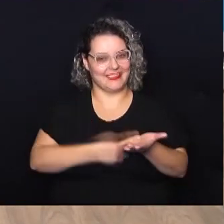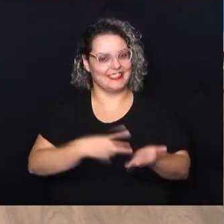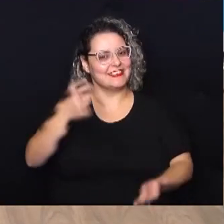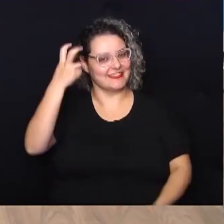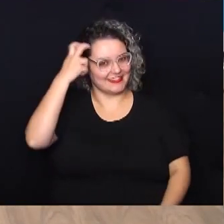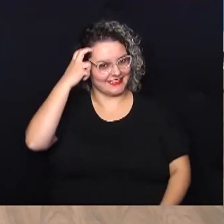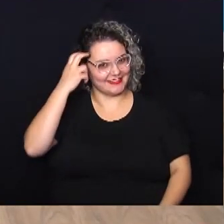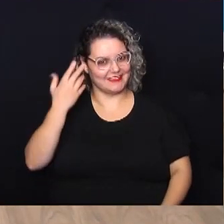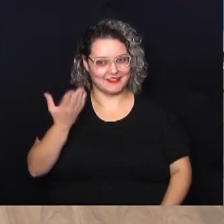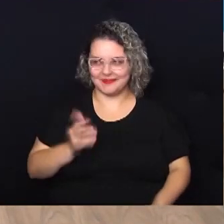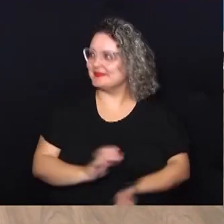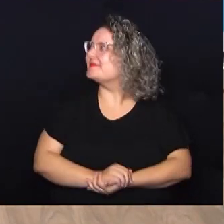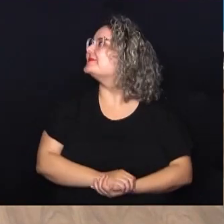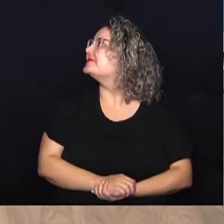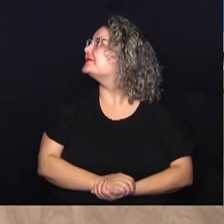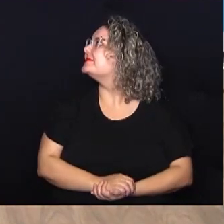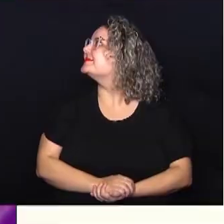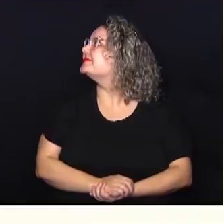na sua tela.